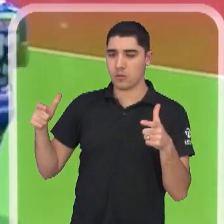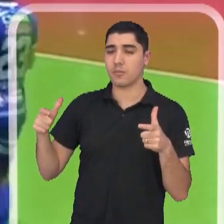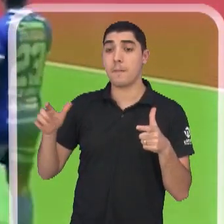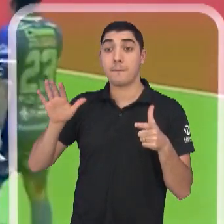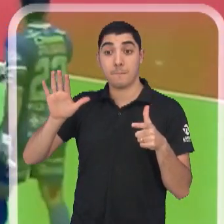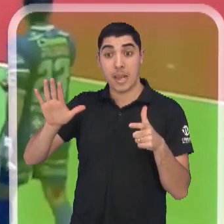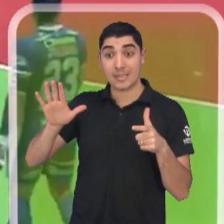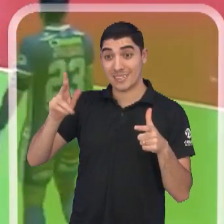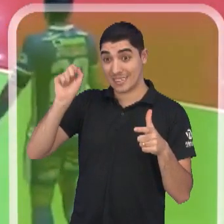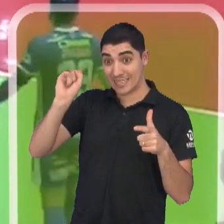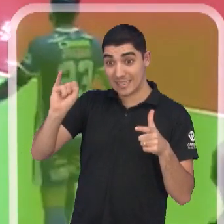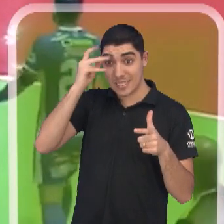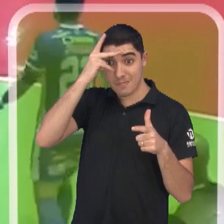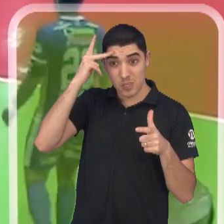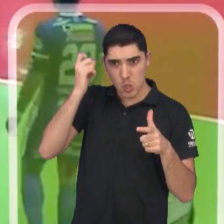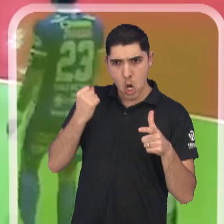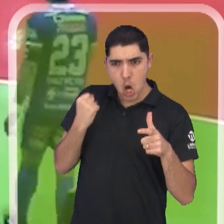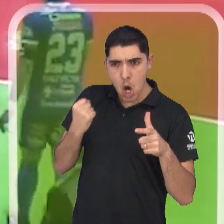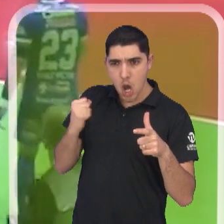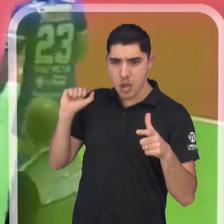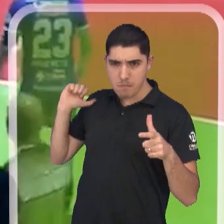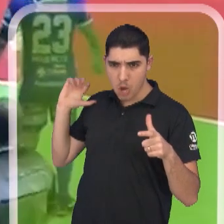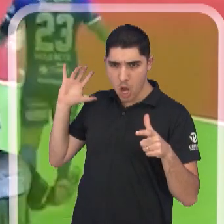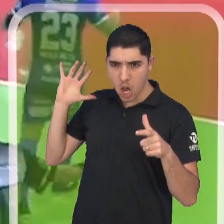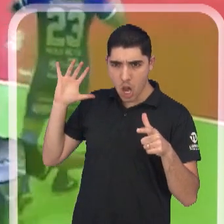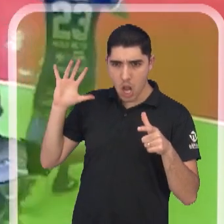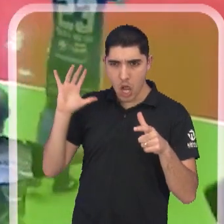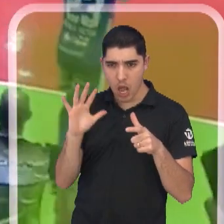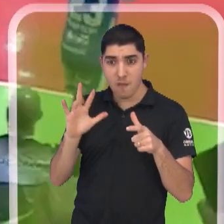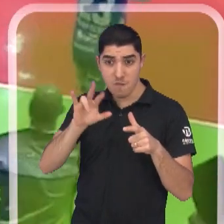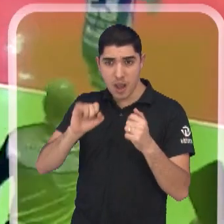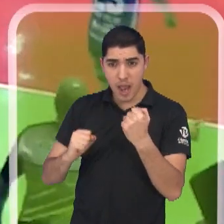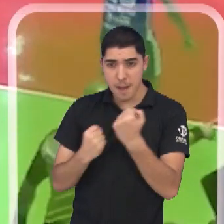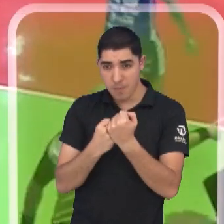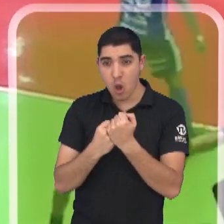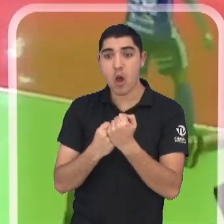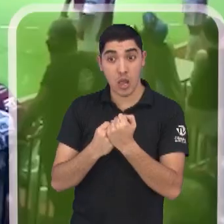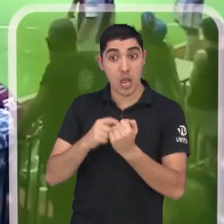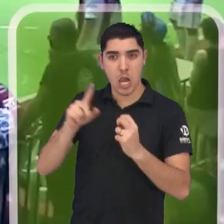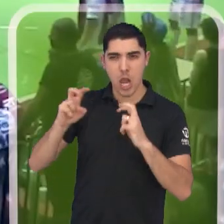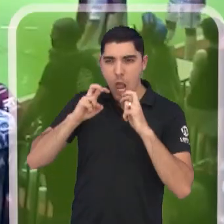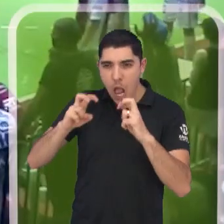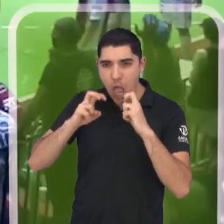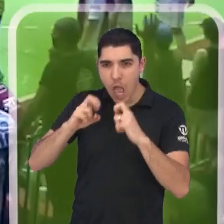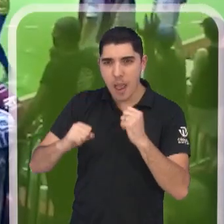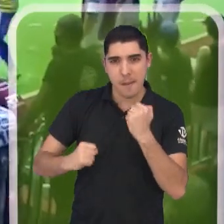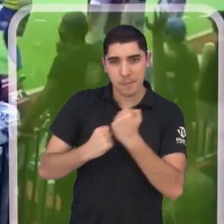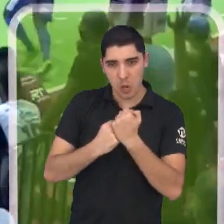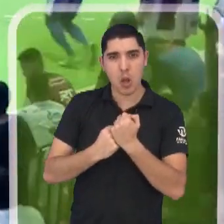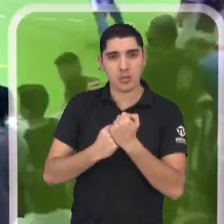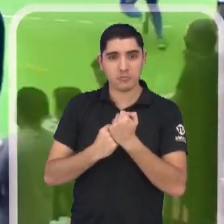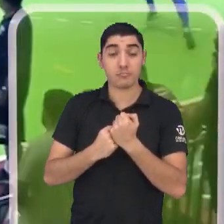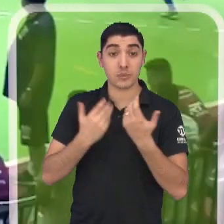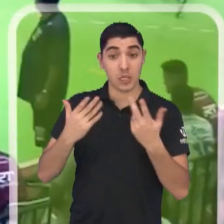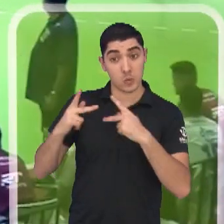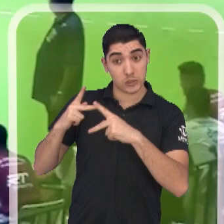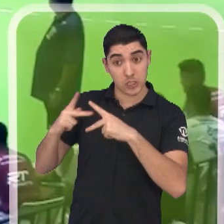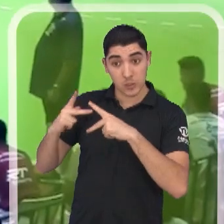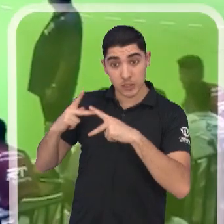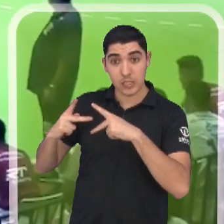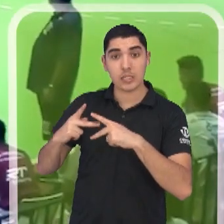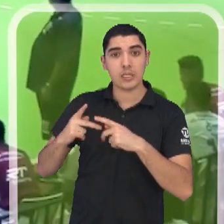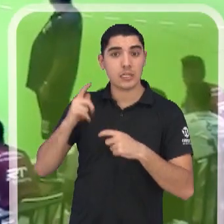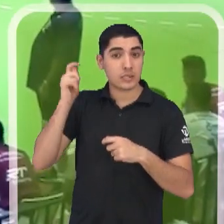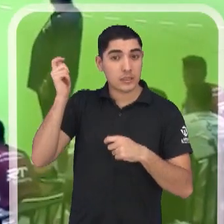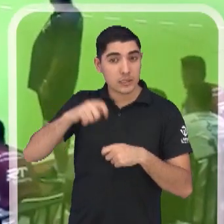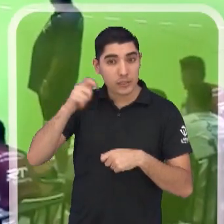assim se a torcida for a torcida empurrar né vai a torcida do São José faz barulho normalmente então São José tem já